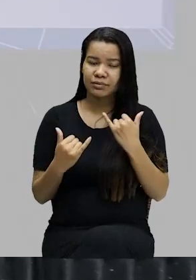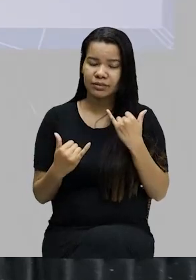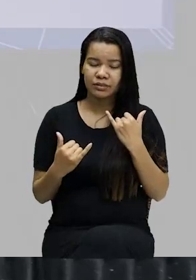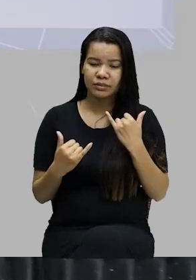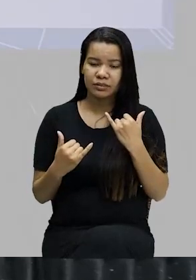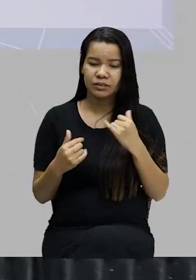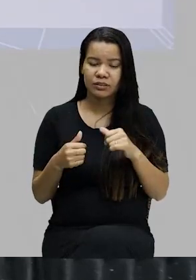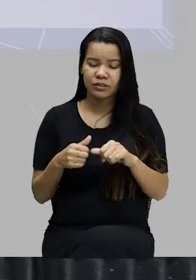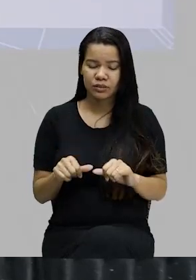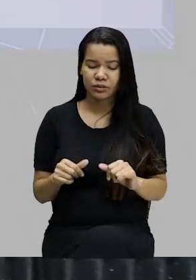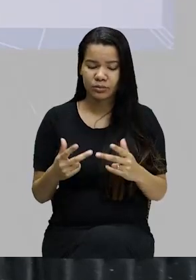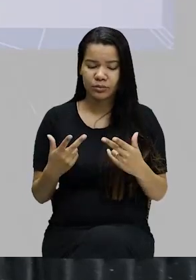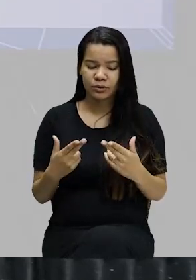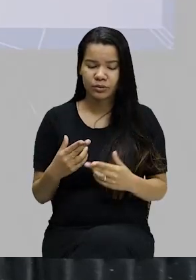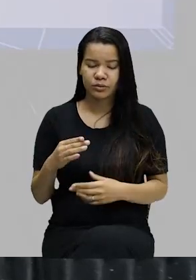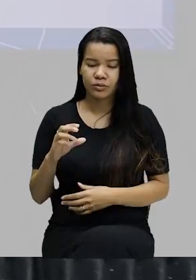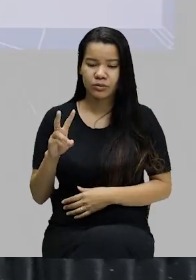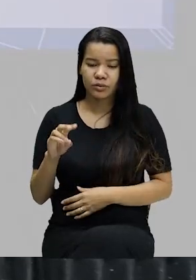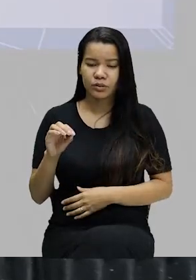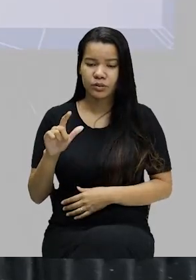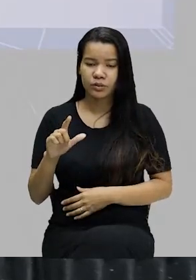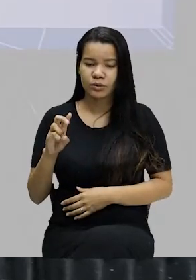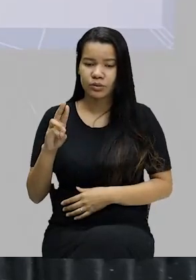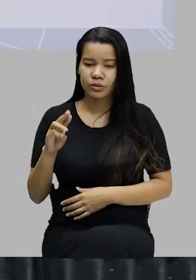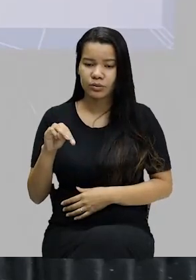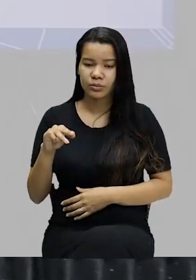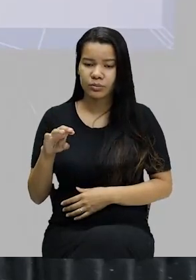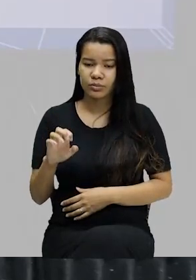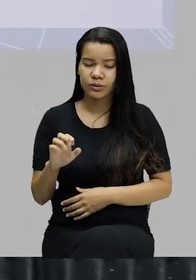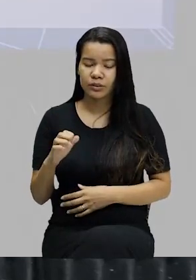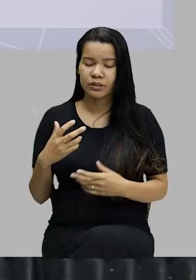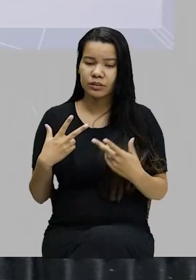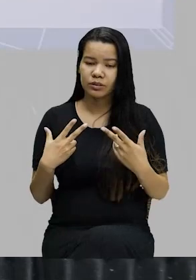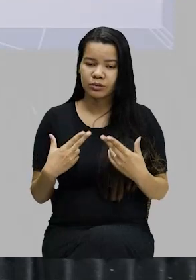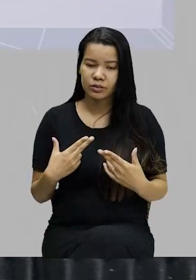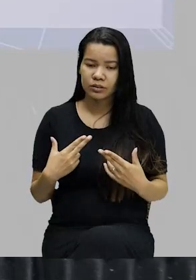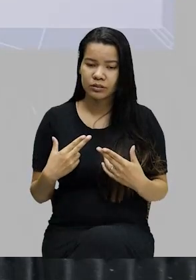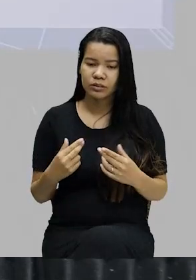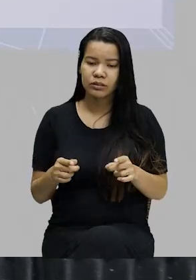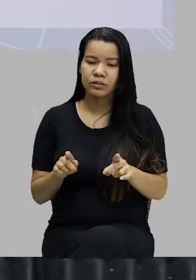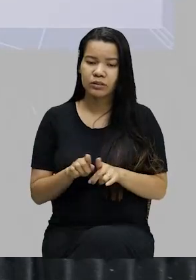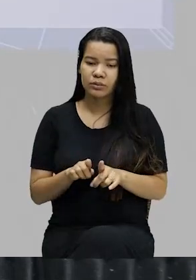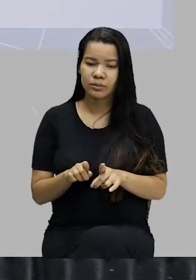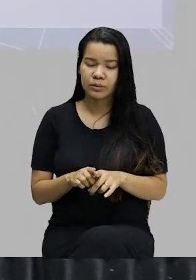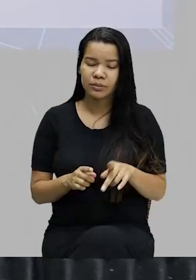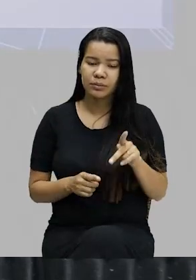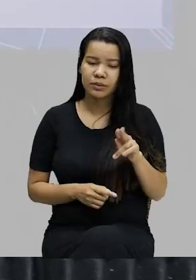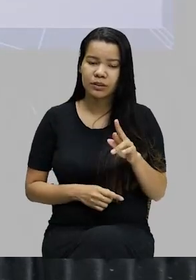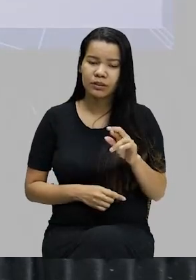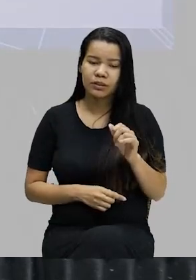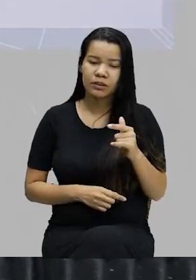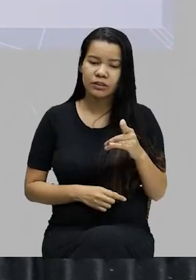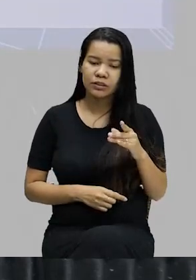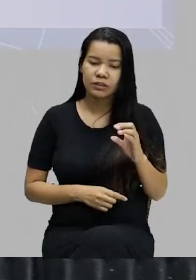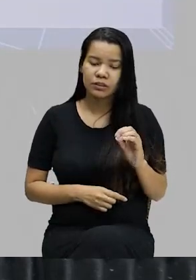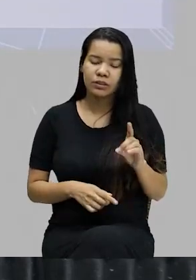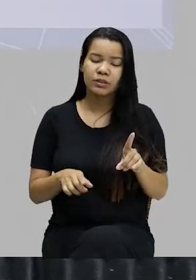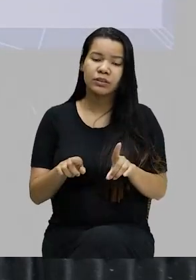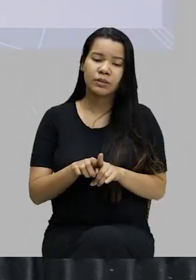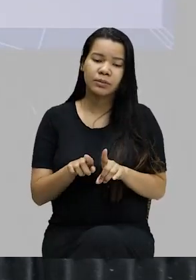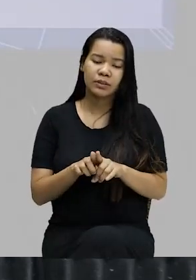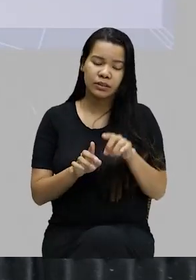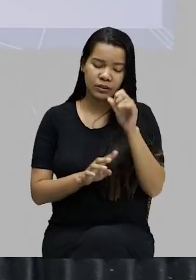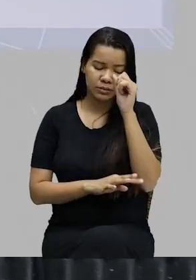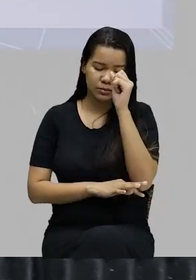em um mesmo volume, em volumes iguais, em uma mesma pressão, pressão igual e temperatura também igual para